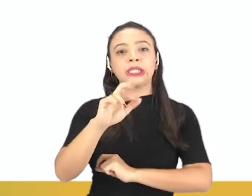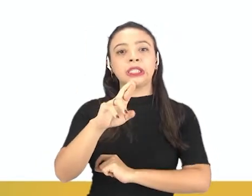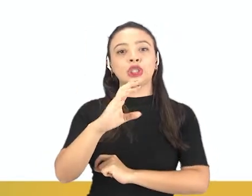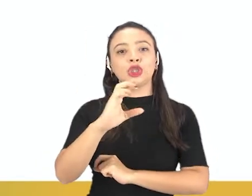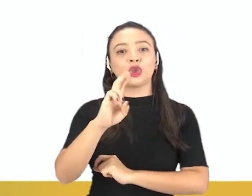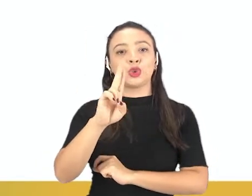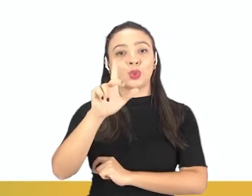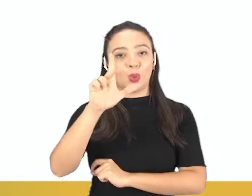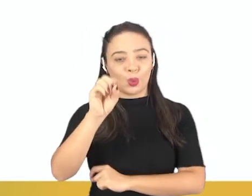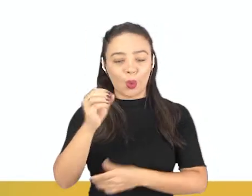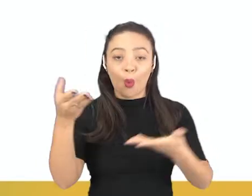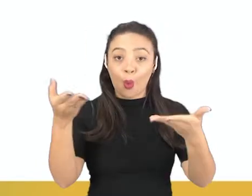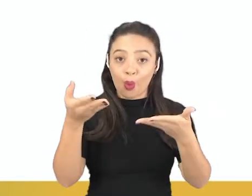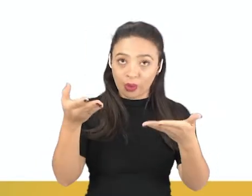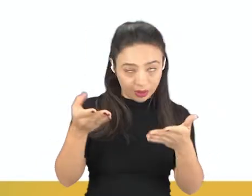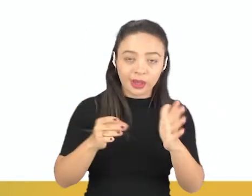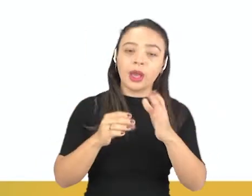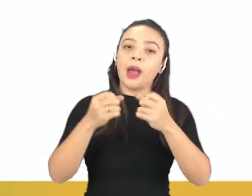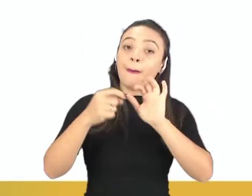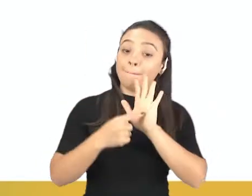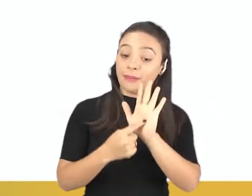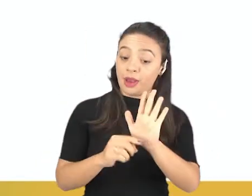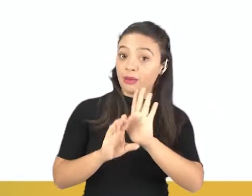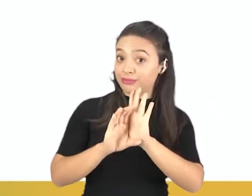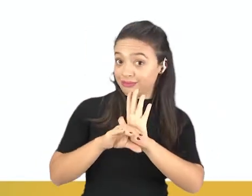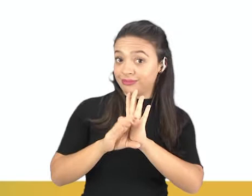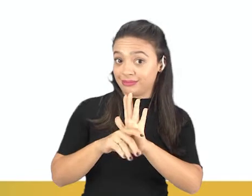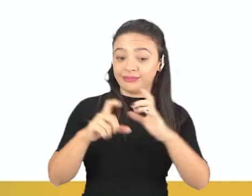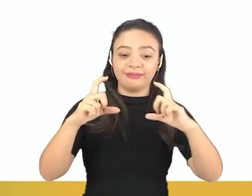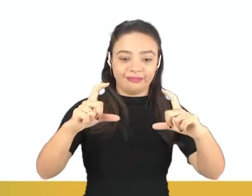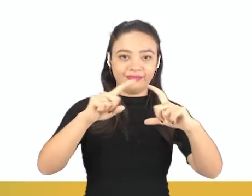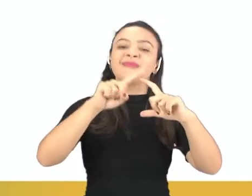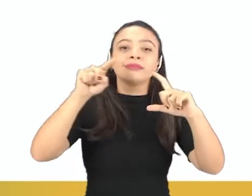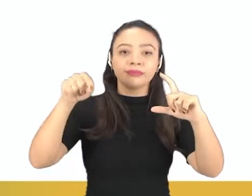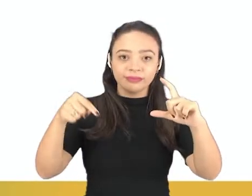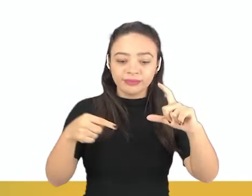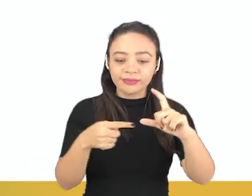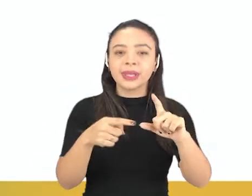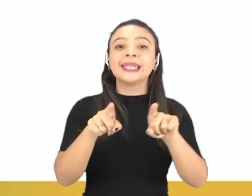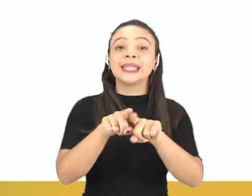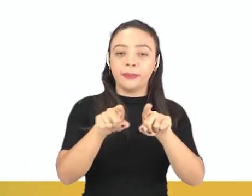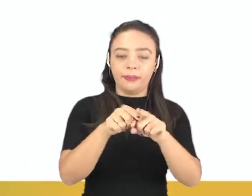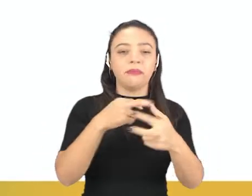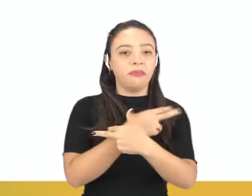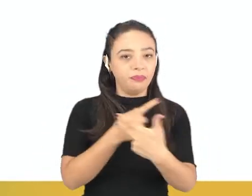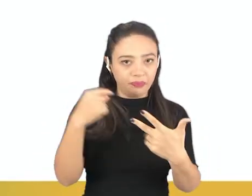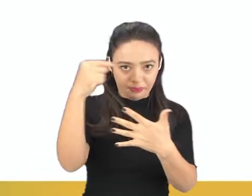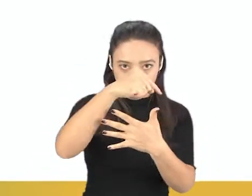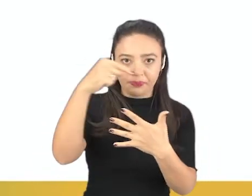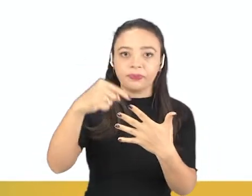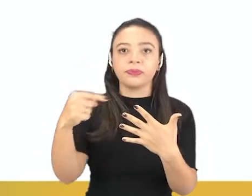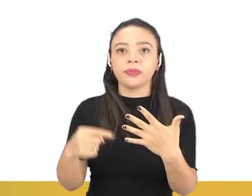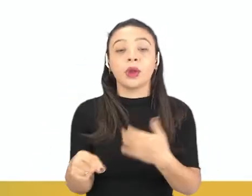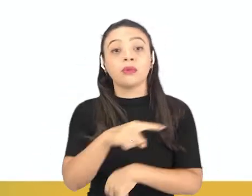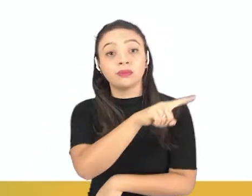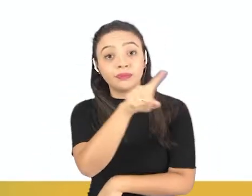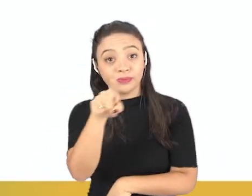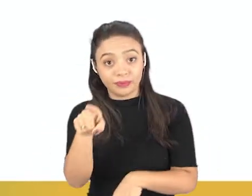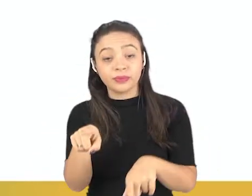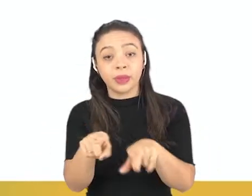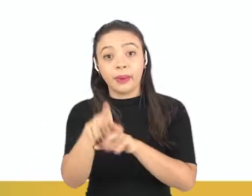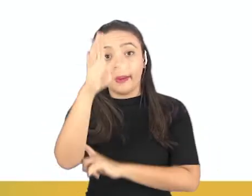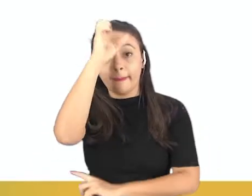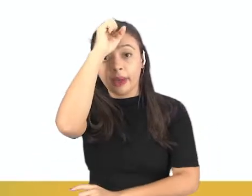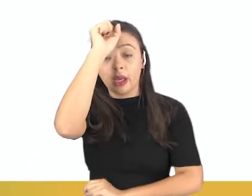Nesta aula vamos conceituar circunferência bem como algum dos seus elementos você também